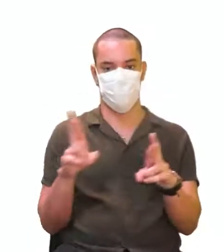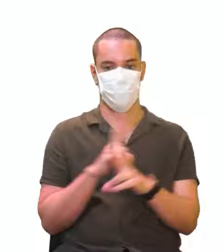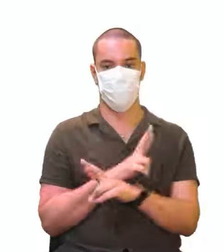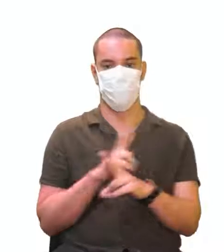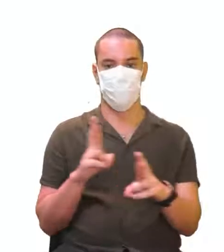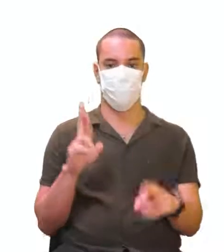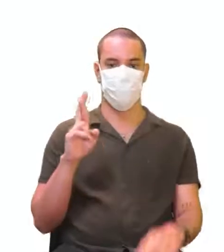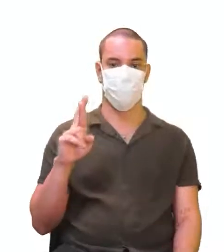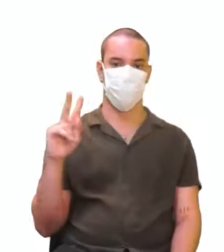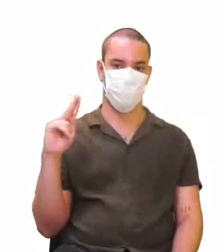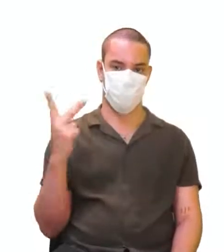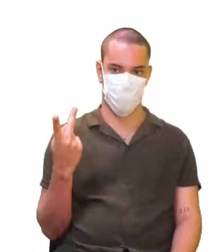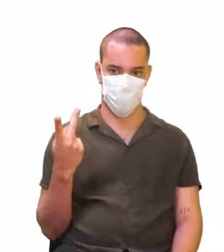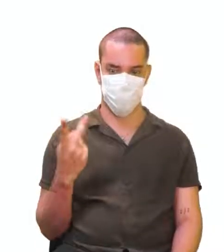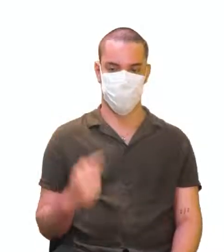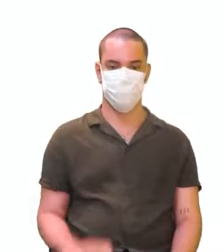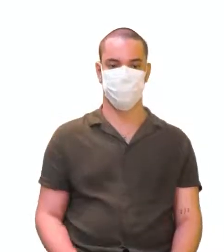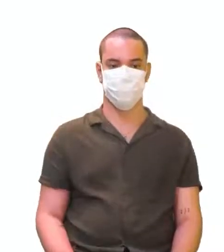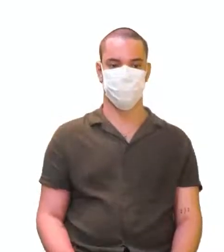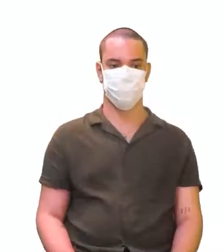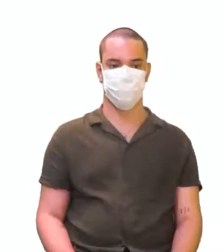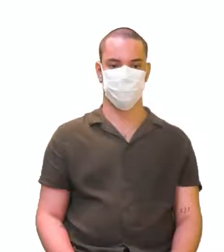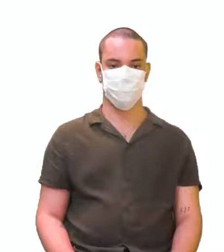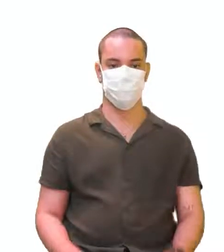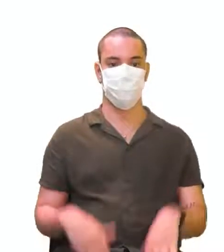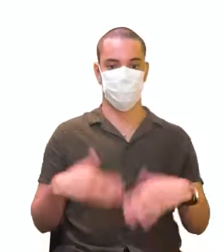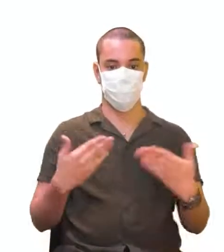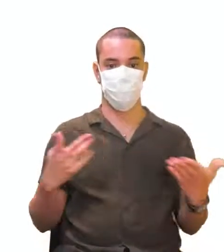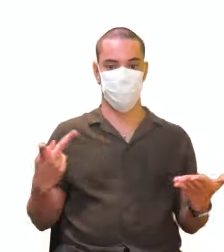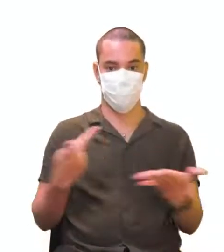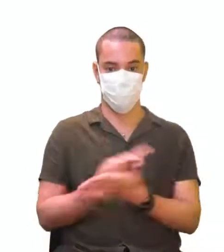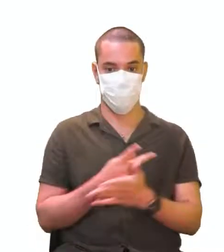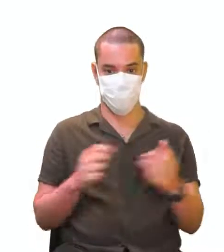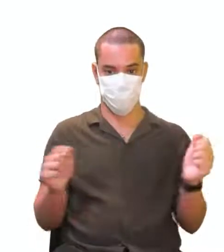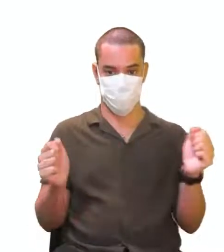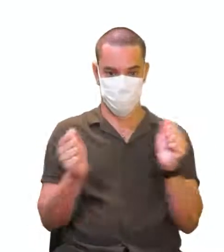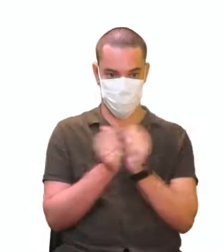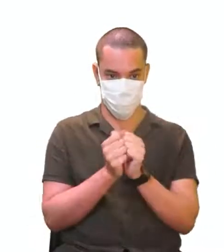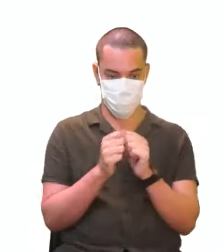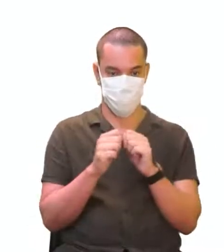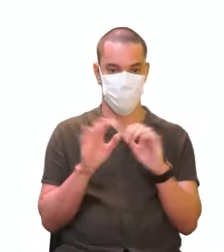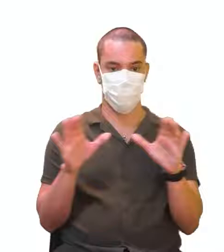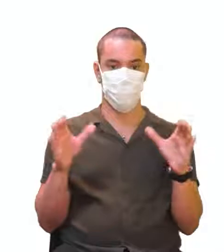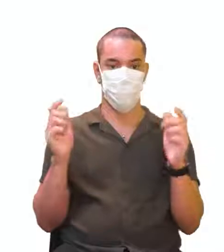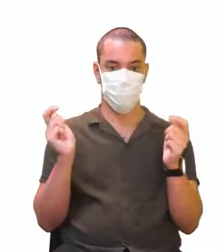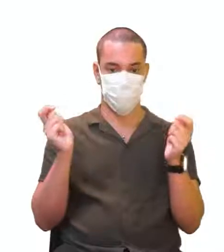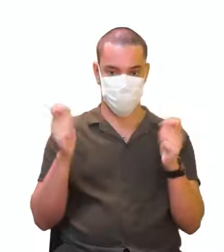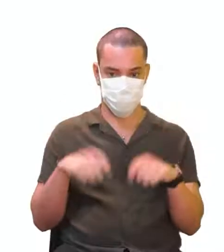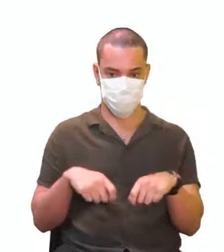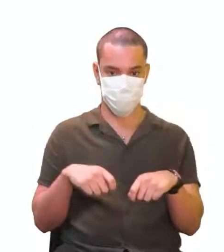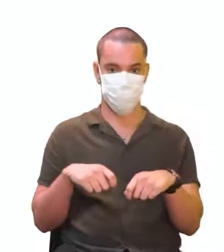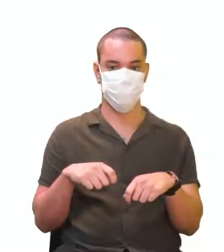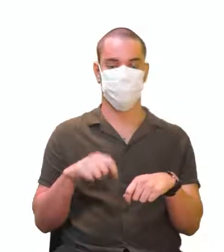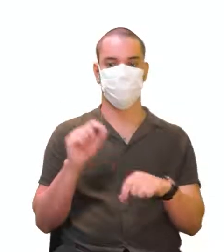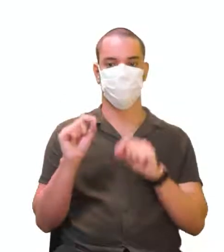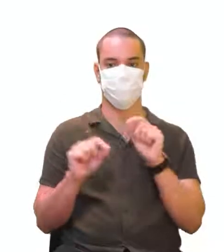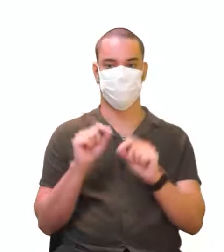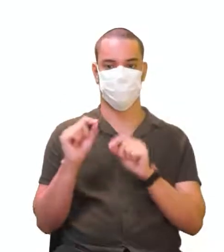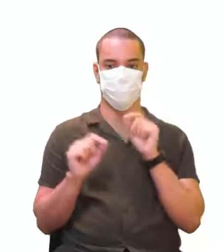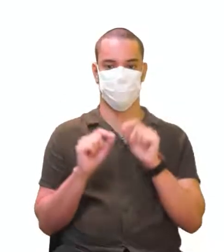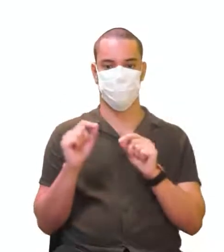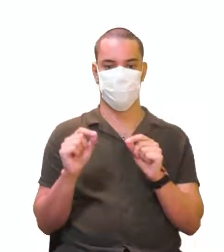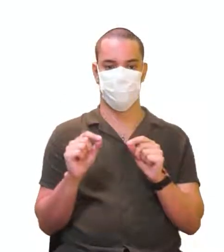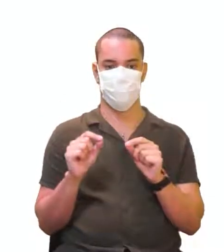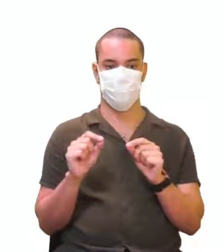fator RH. E aí as consequências do indivíduo esse indivíduo bebê no caso,